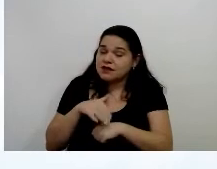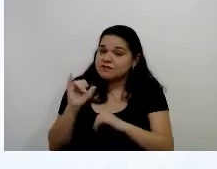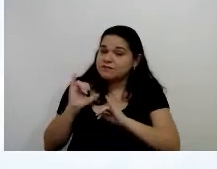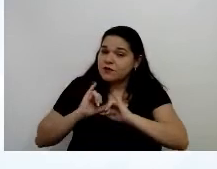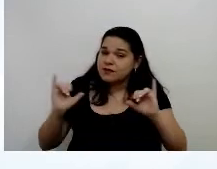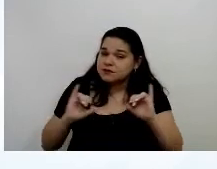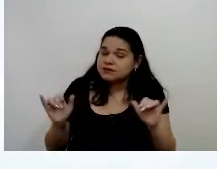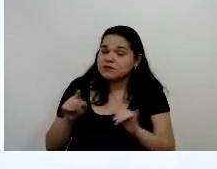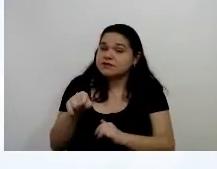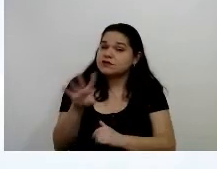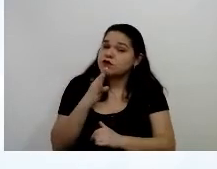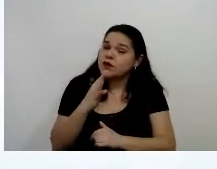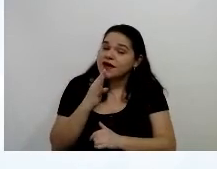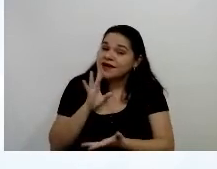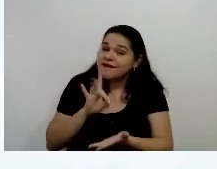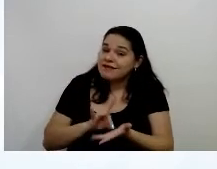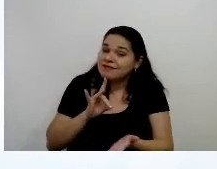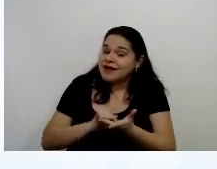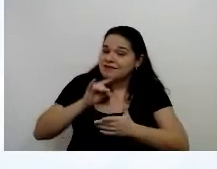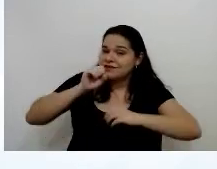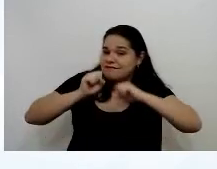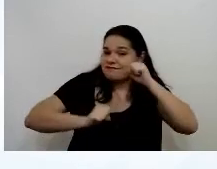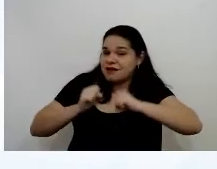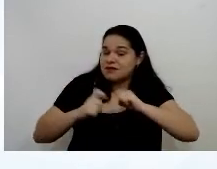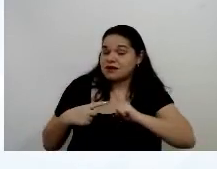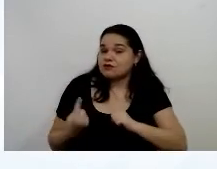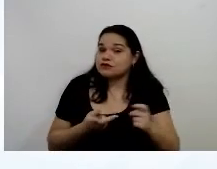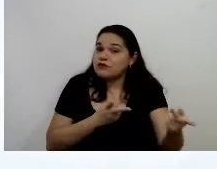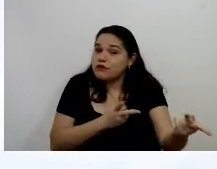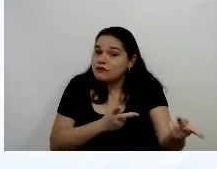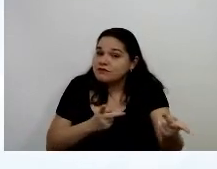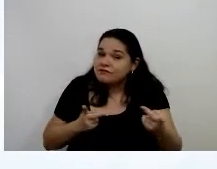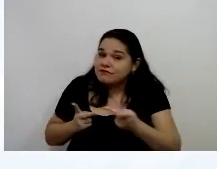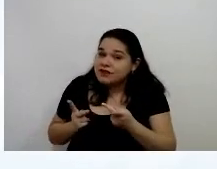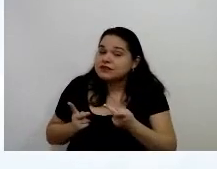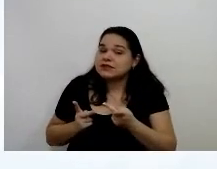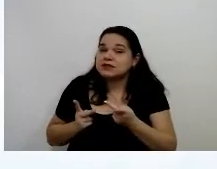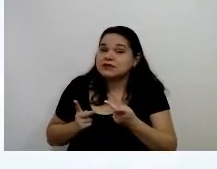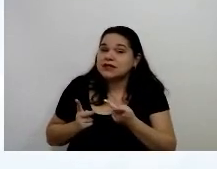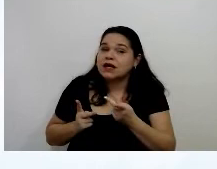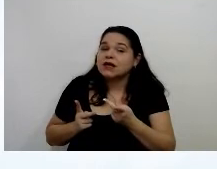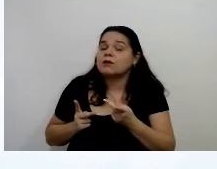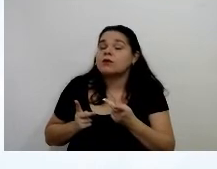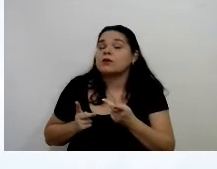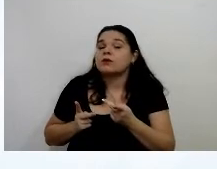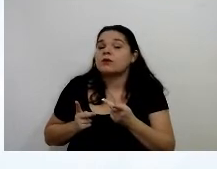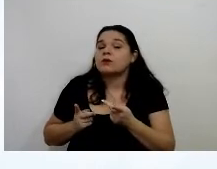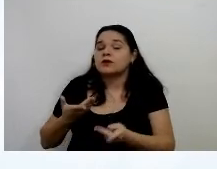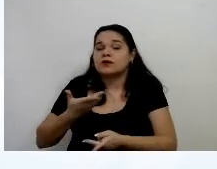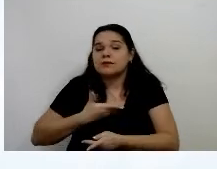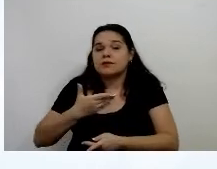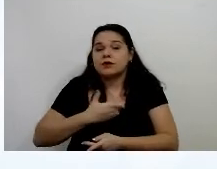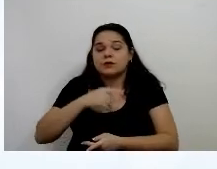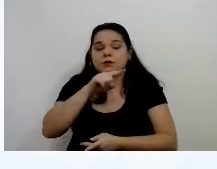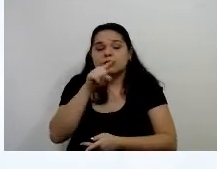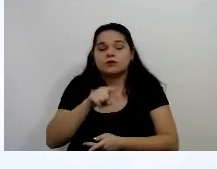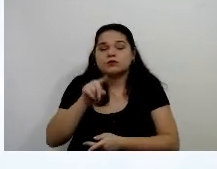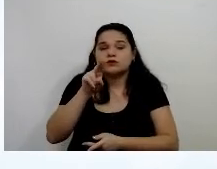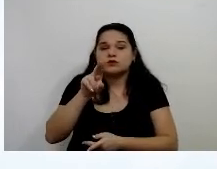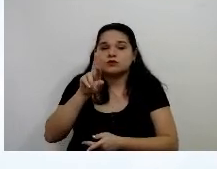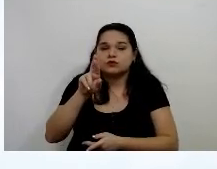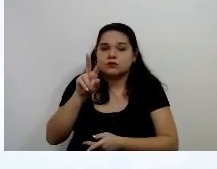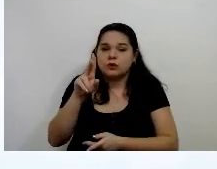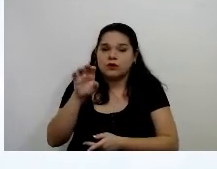realidade das fábricas. Nós convidamos aí, presidente, o companheiro Zurré Ander, que é um médico do trabalho no sindicato